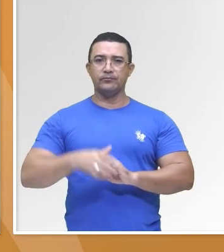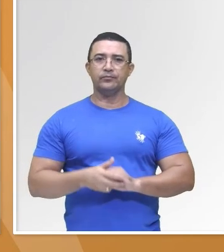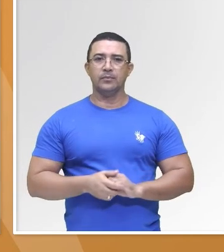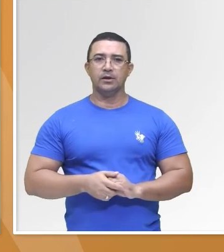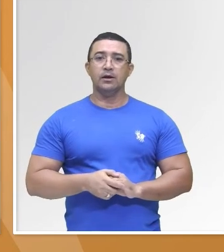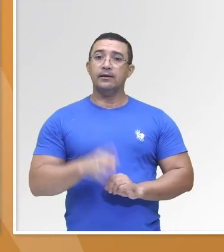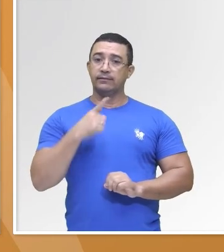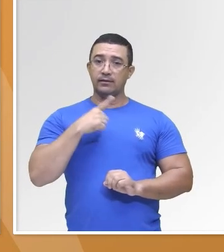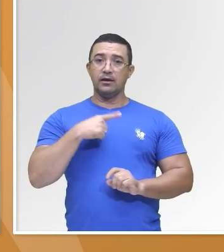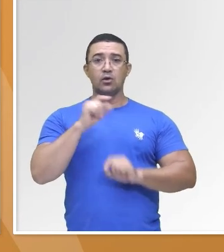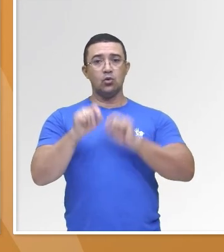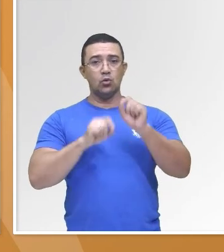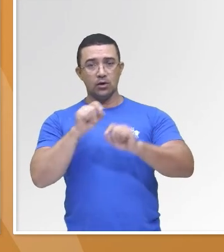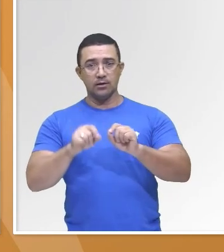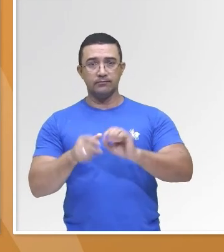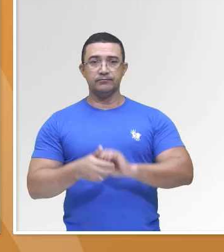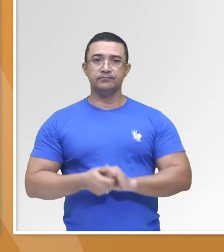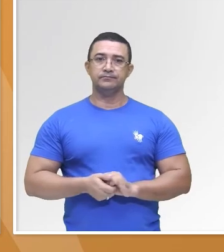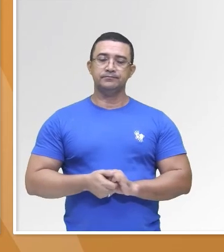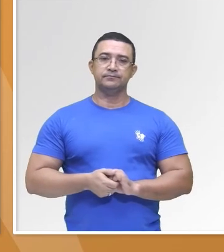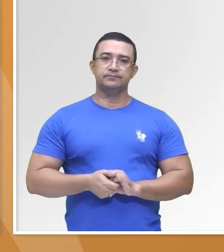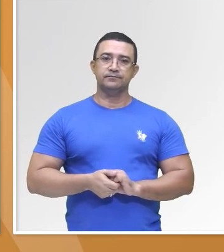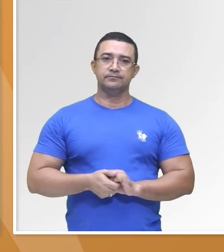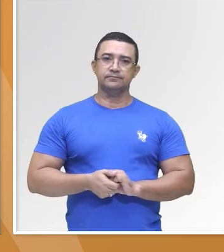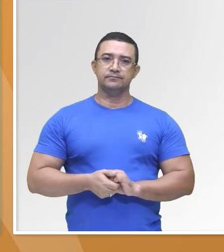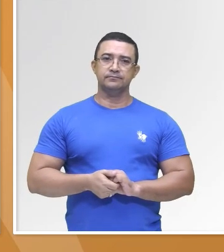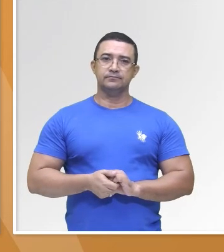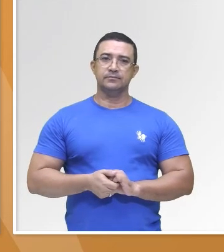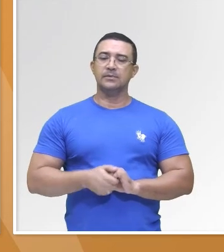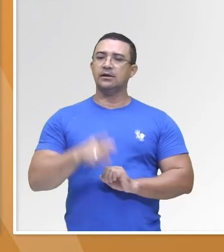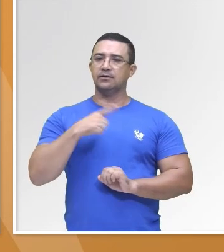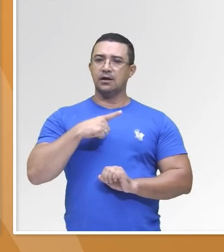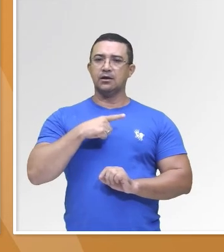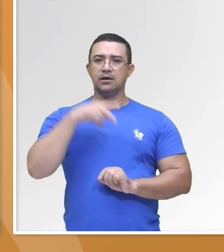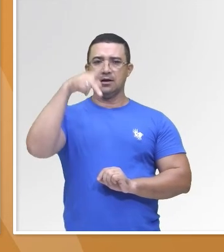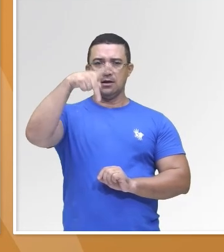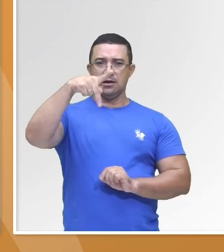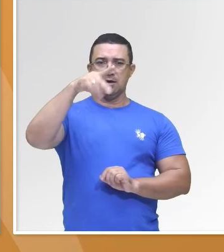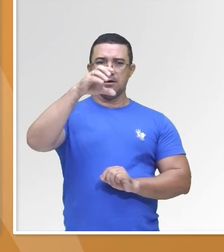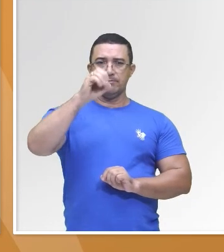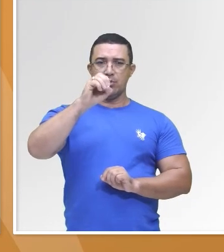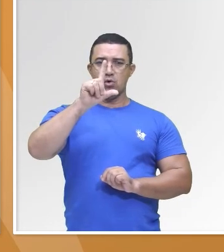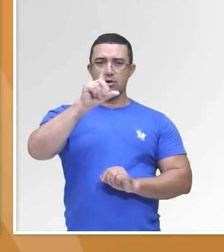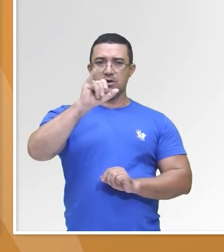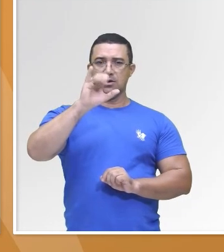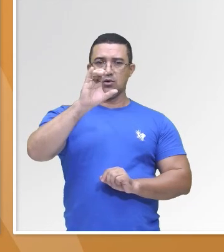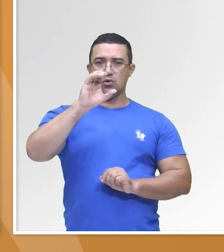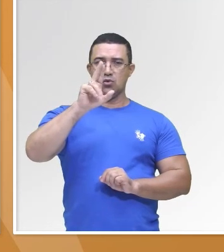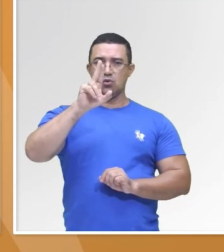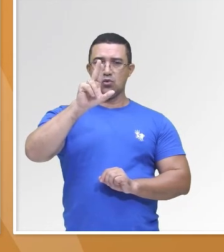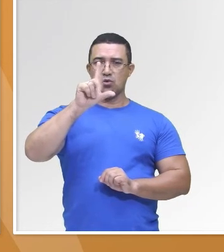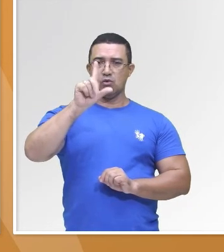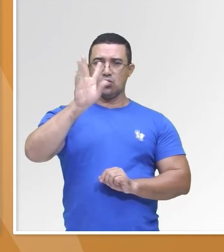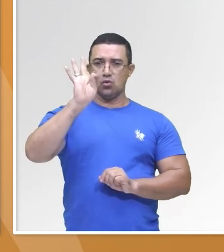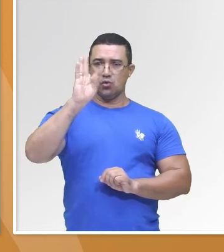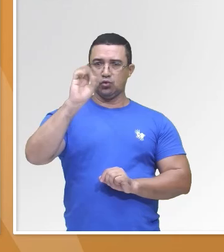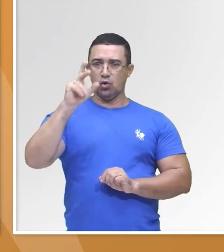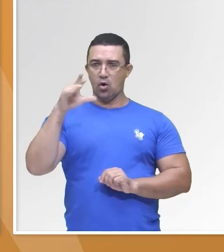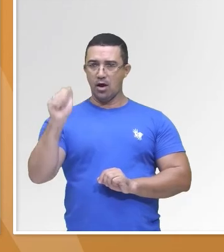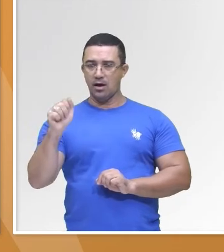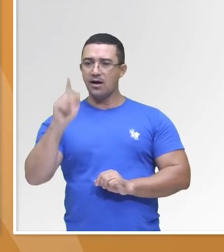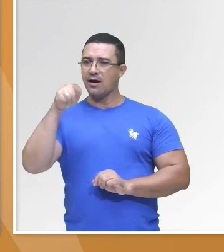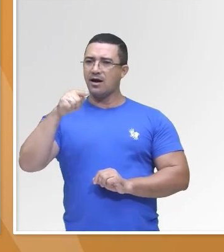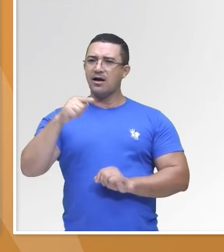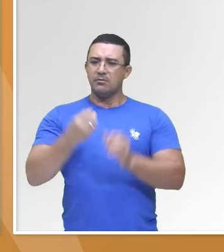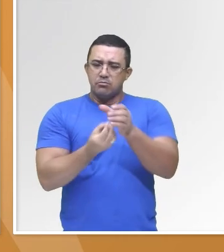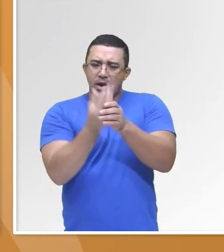nós temos aí, são de forma policultora, tá? Ou seja, plantam mais de uma cultura,